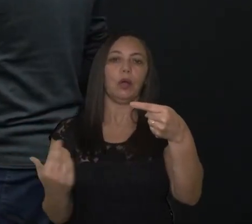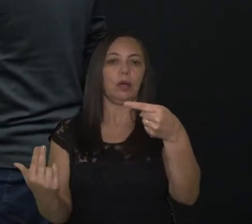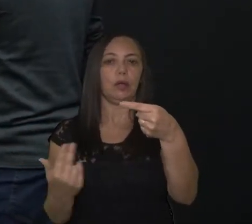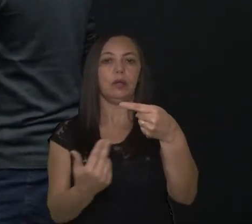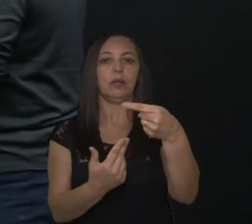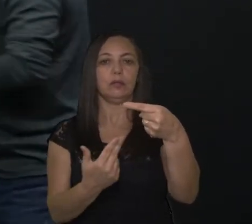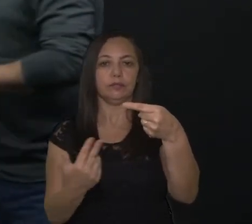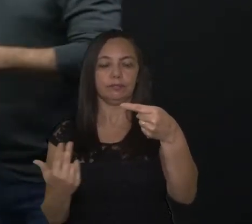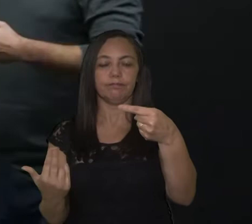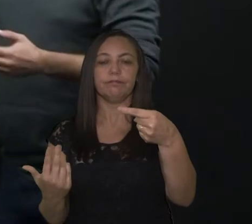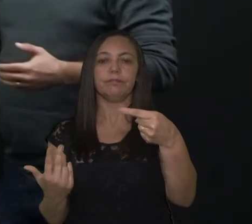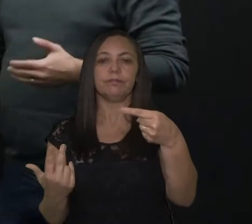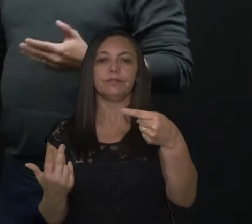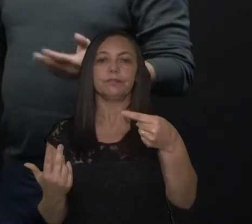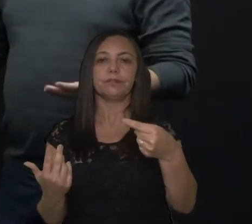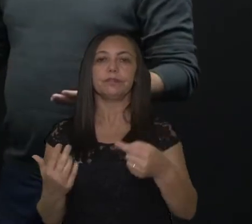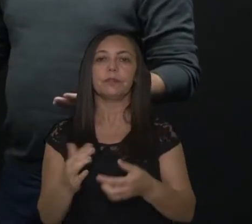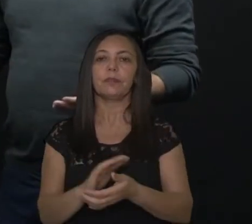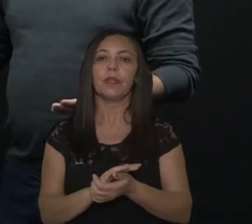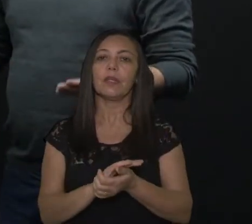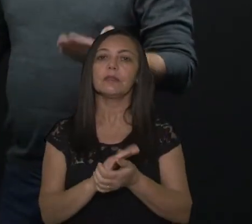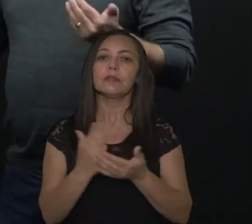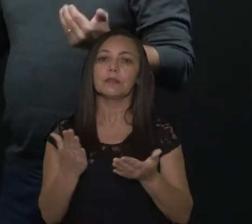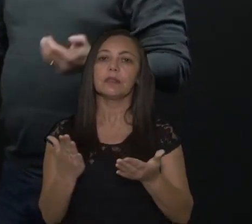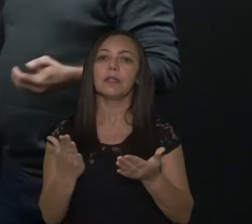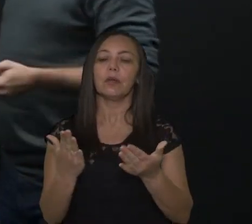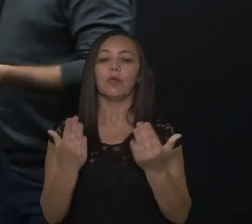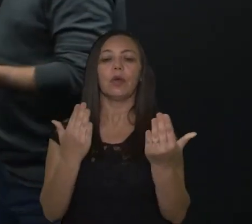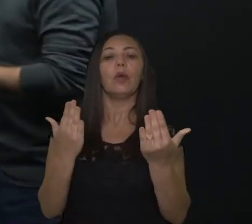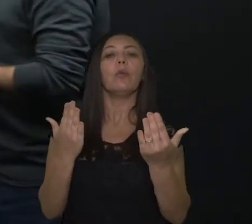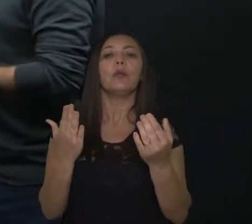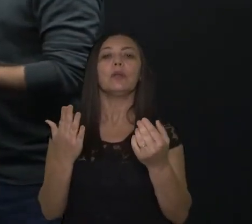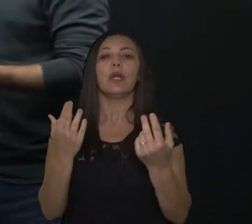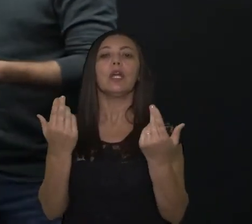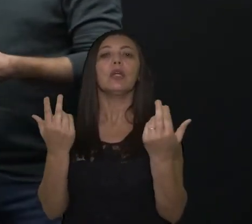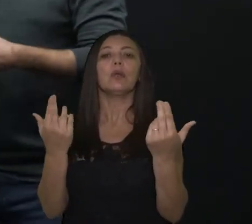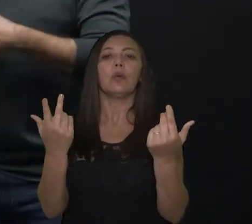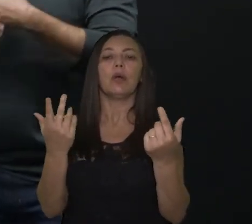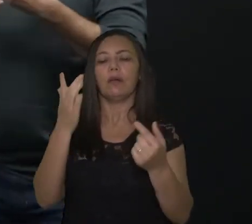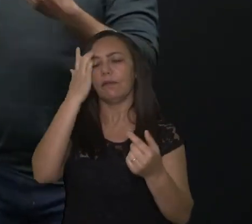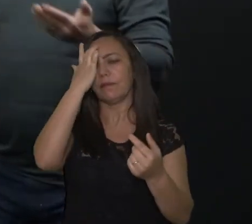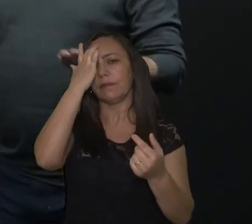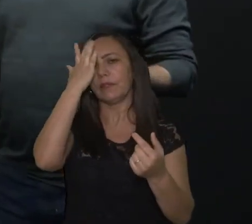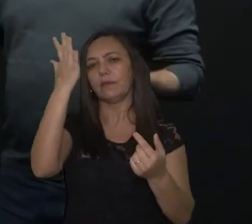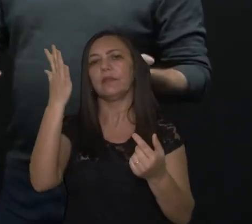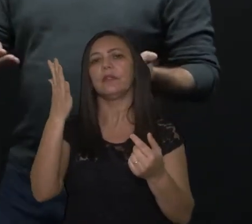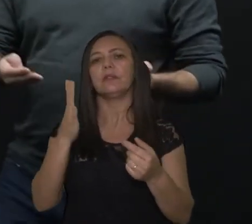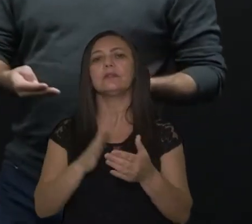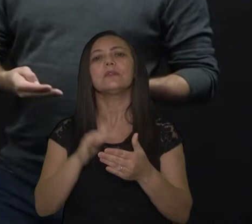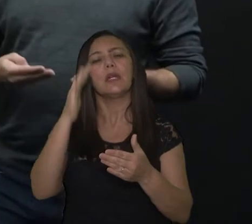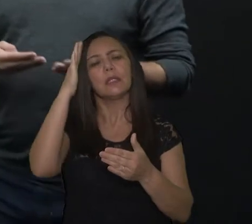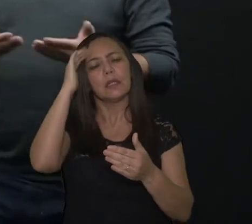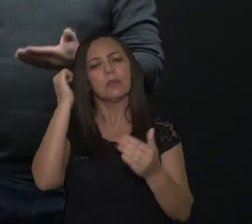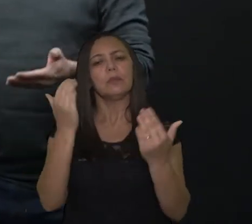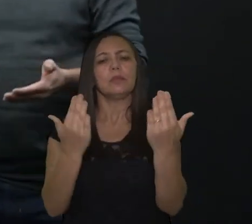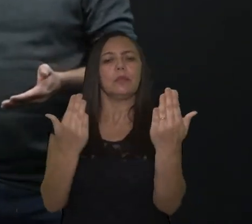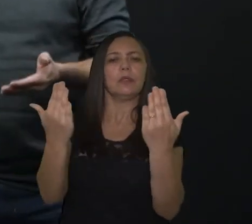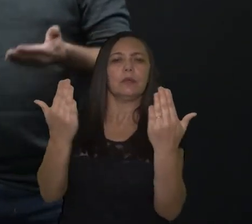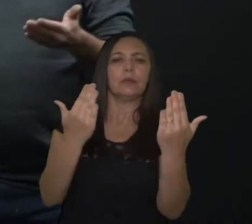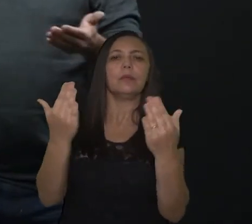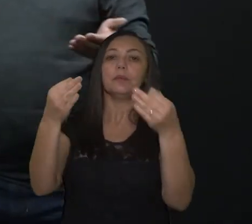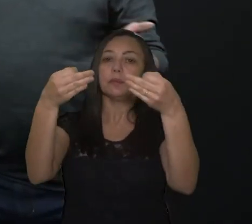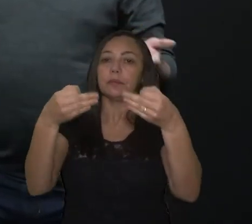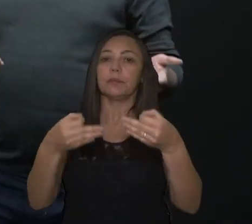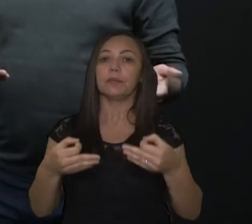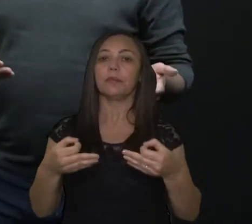ser duas frações com denominadores iguais. E sendo eles iguais, fica muito mais fácil você fazer essa